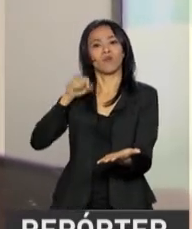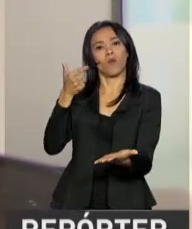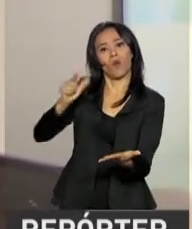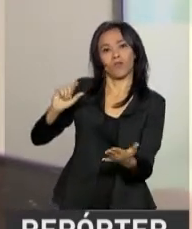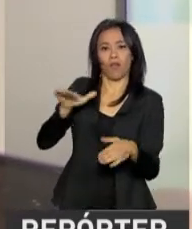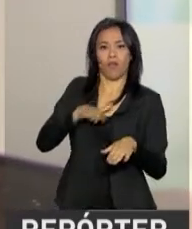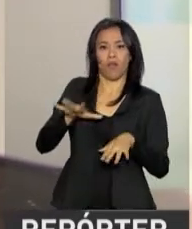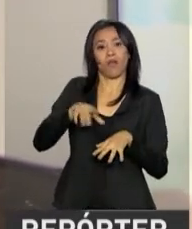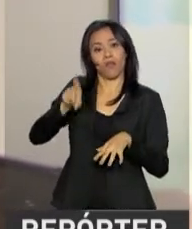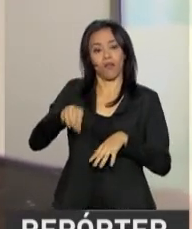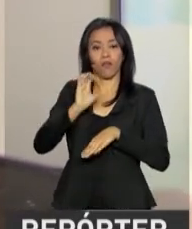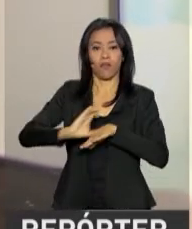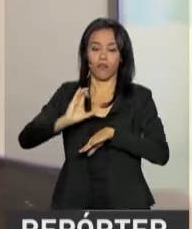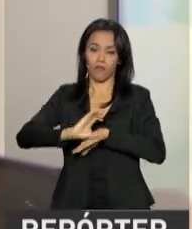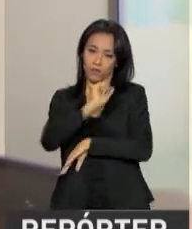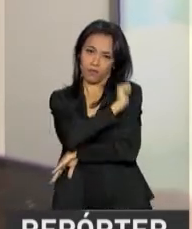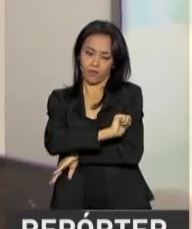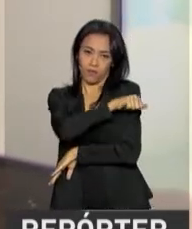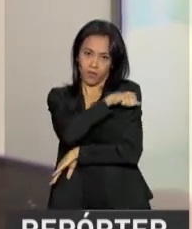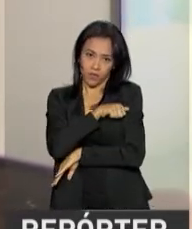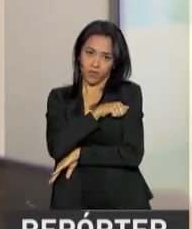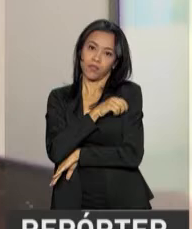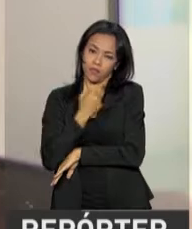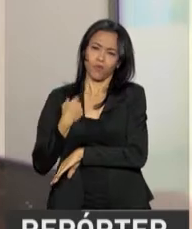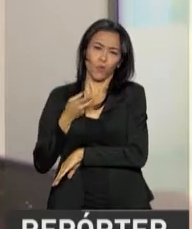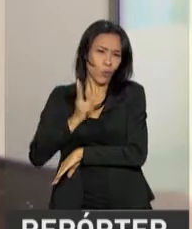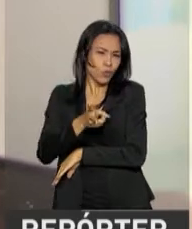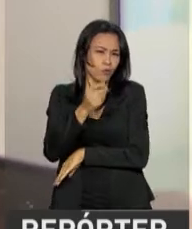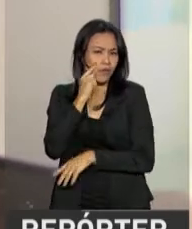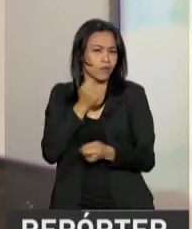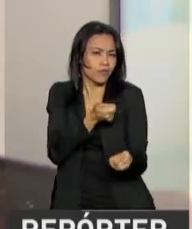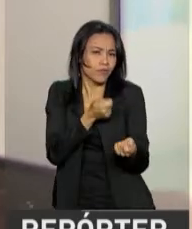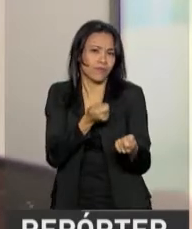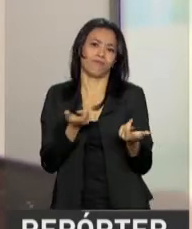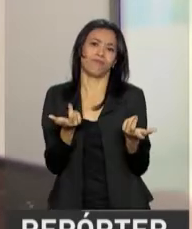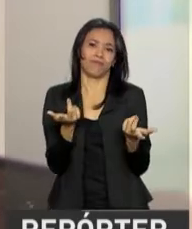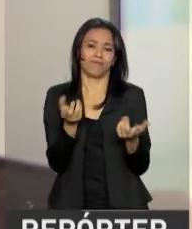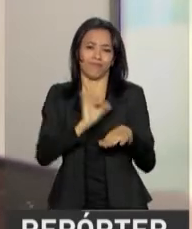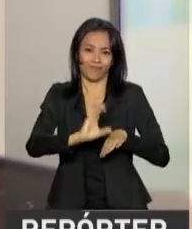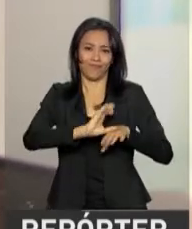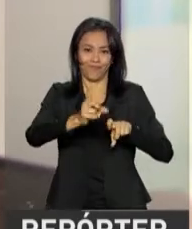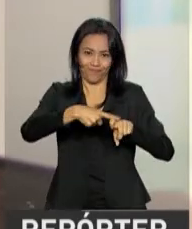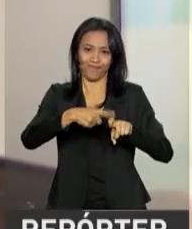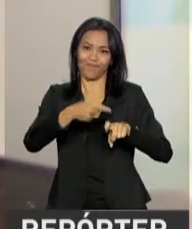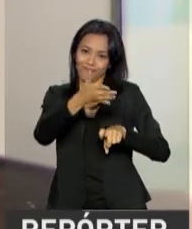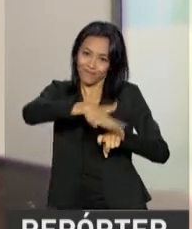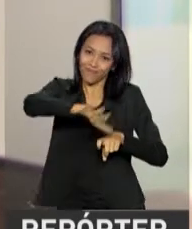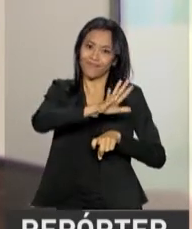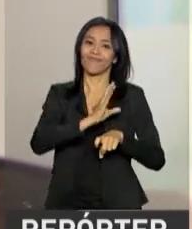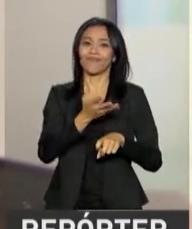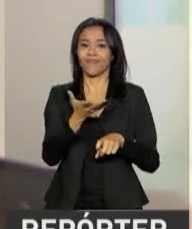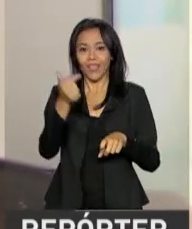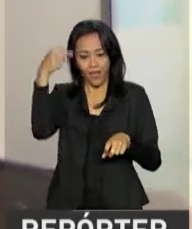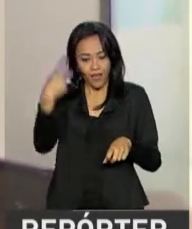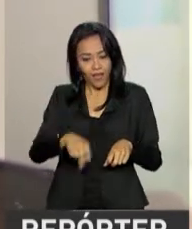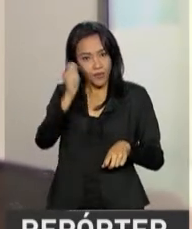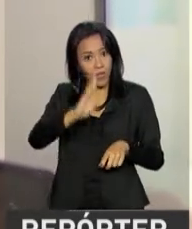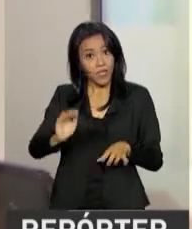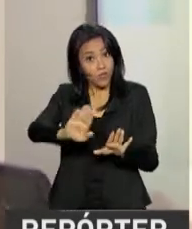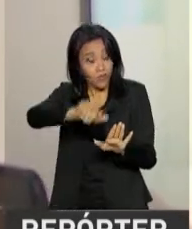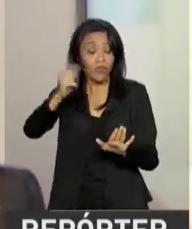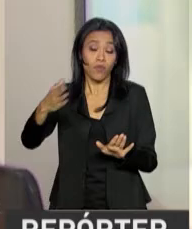foi enfermagem e ainda vou continuar tentando é cursar medicina tanto aqui no brasil quanto